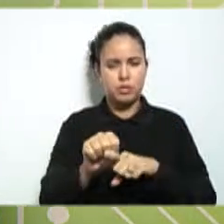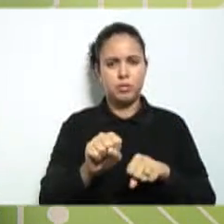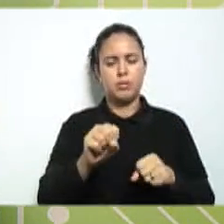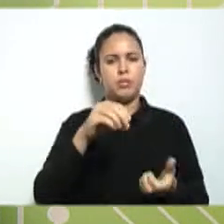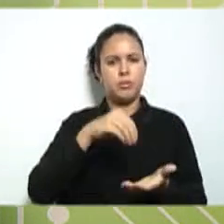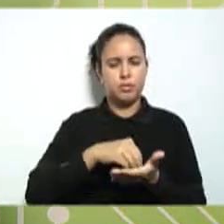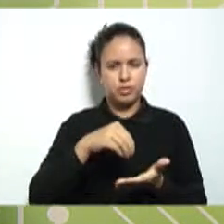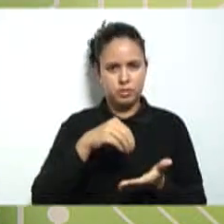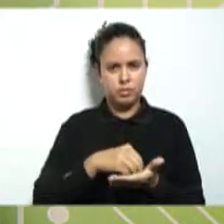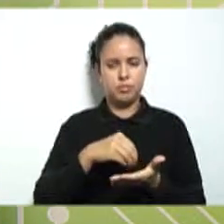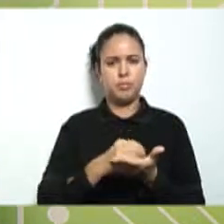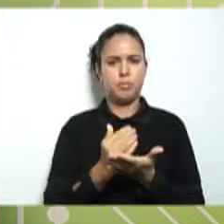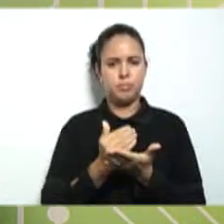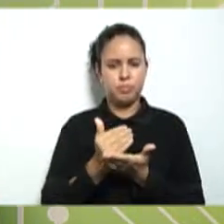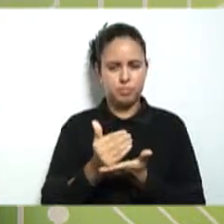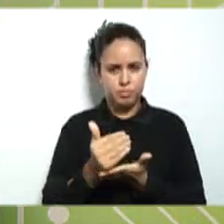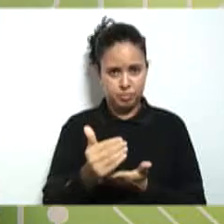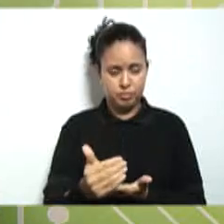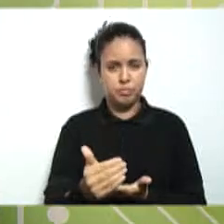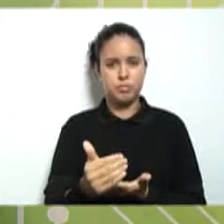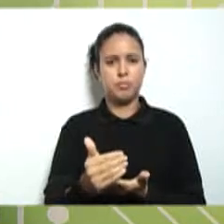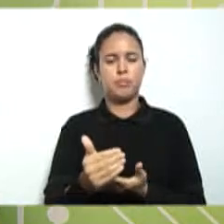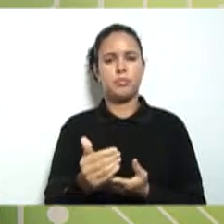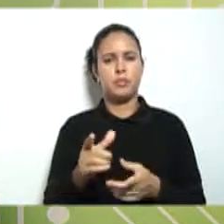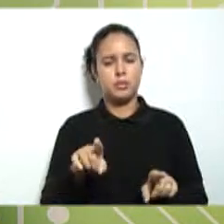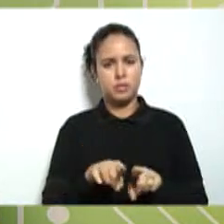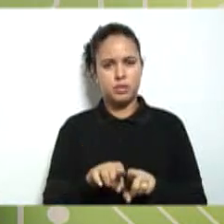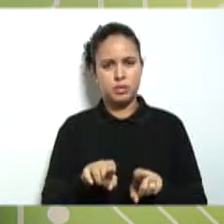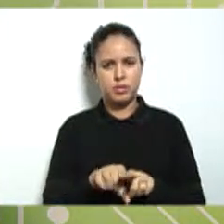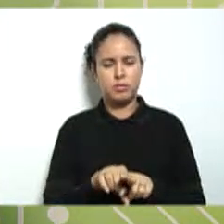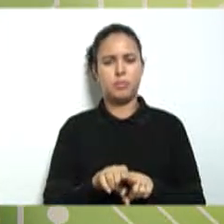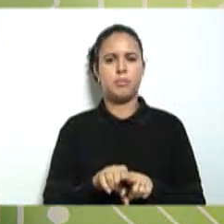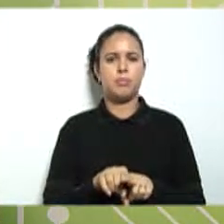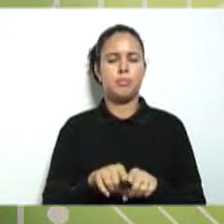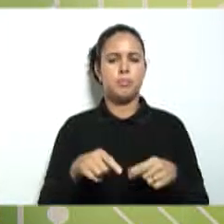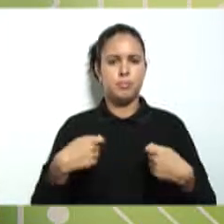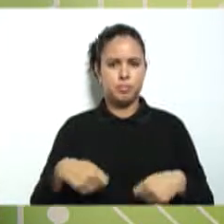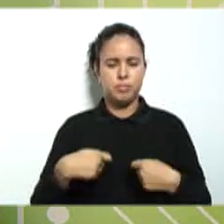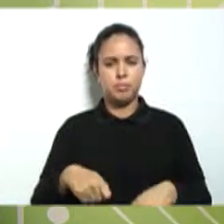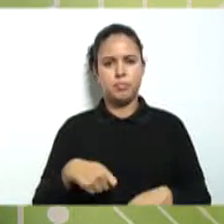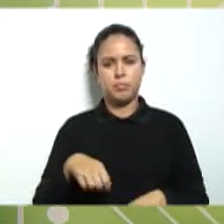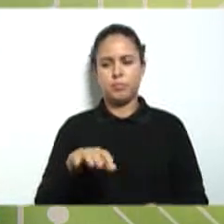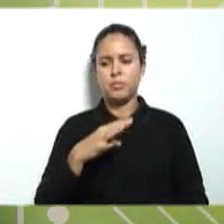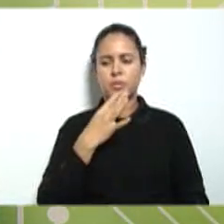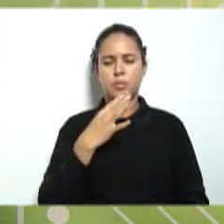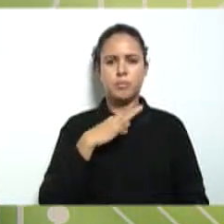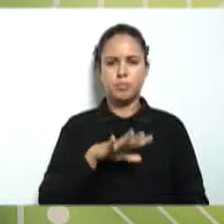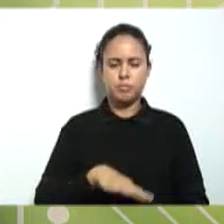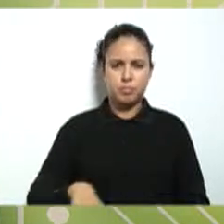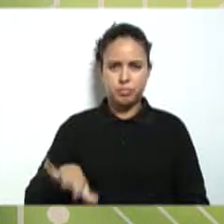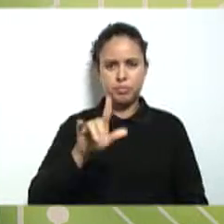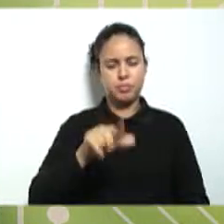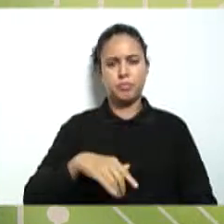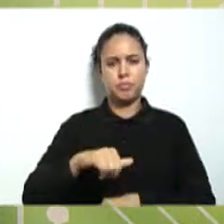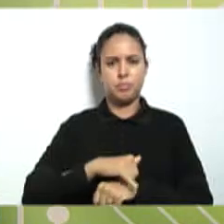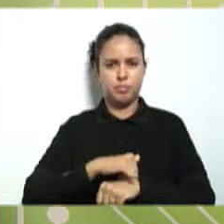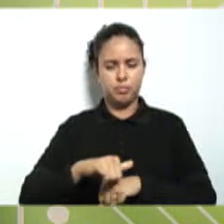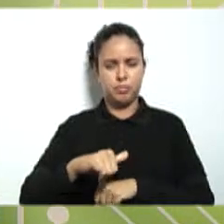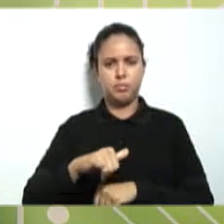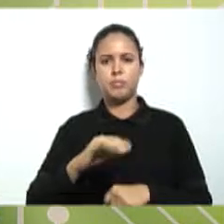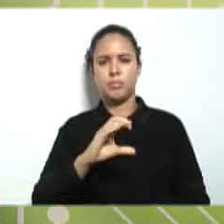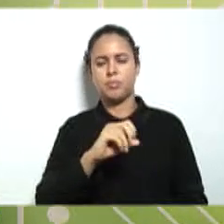grande estilo. Ele ainda tem que formar a sua cartela de clientes, ele ainda tem que ser conhecido no mercado. Então, essa estratégia da cooperativa é